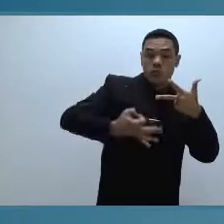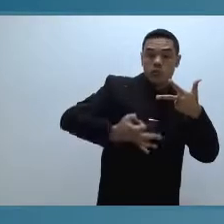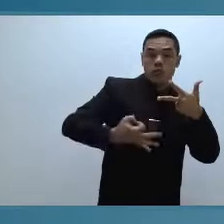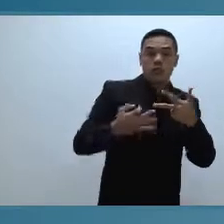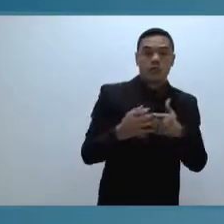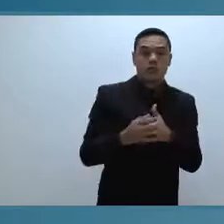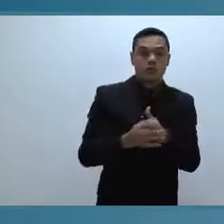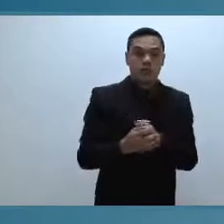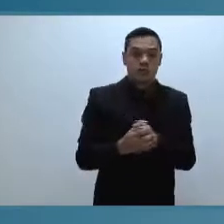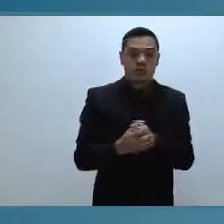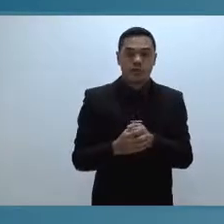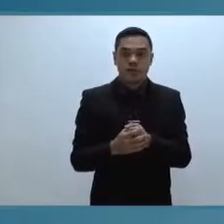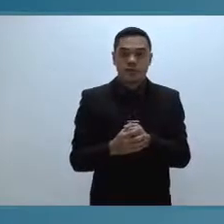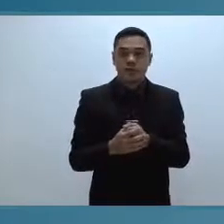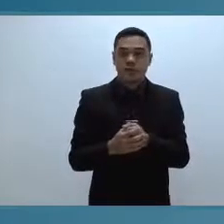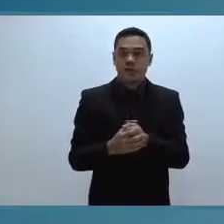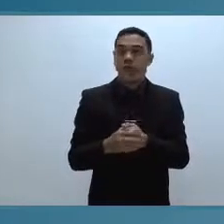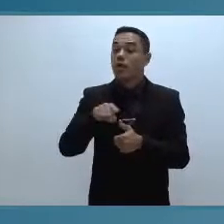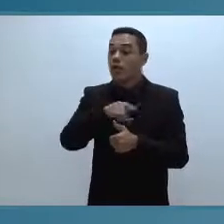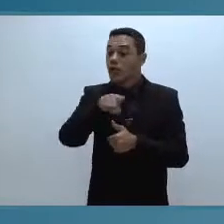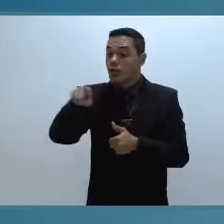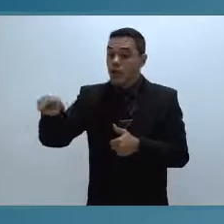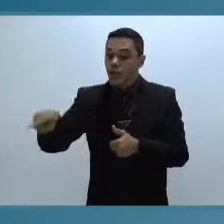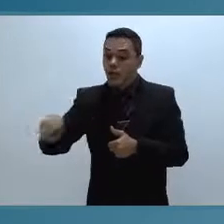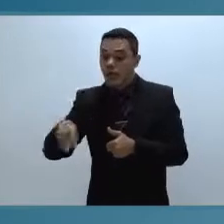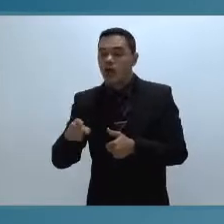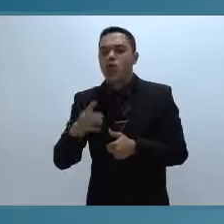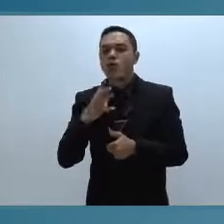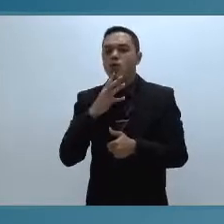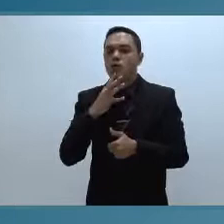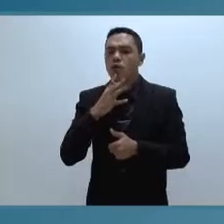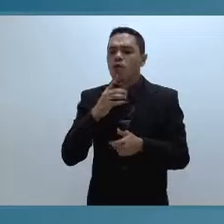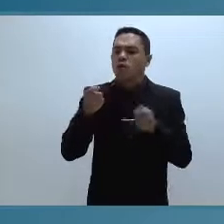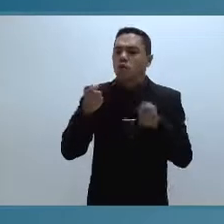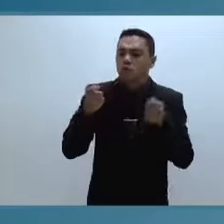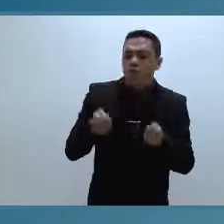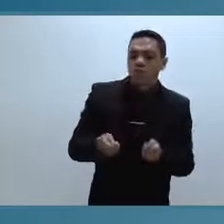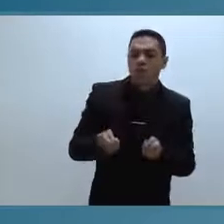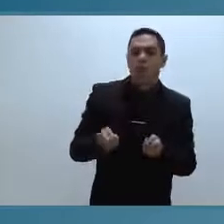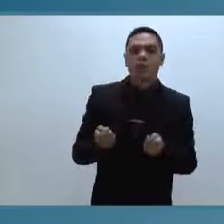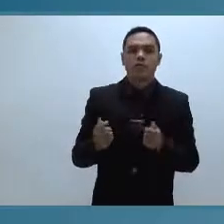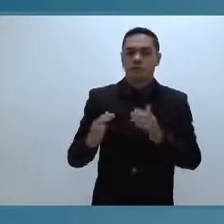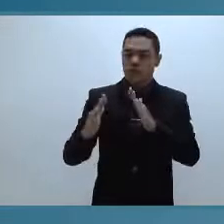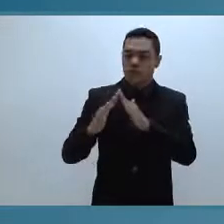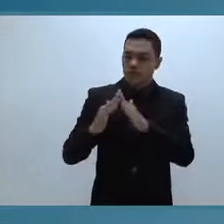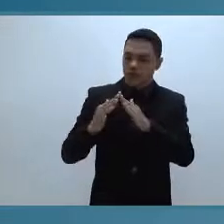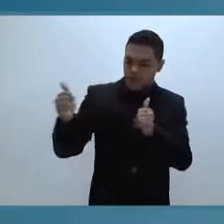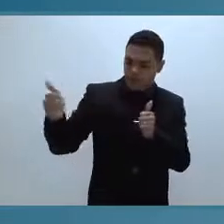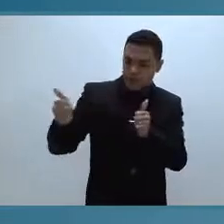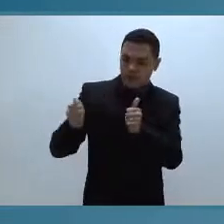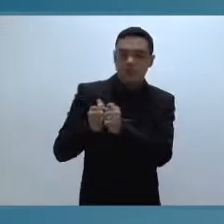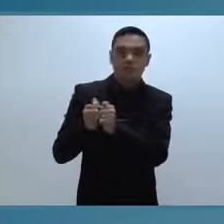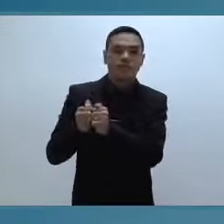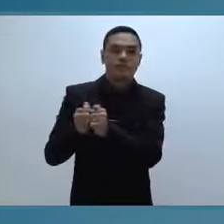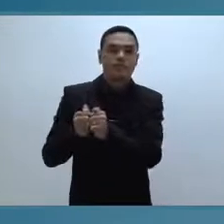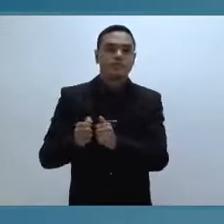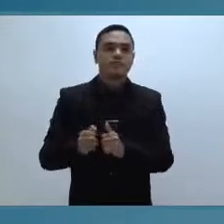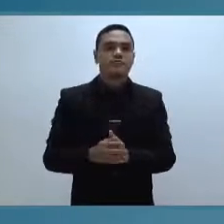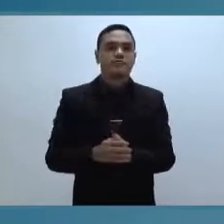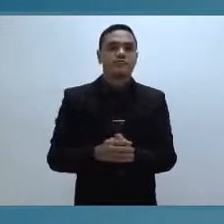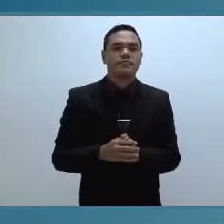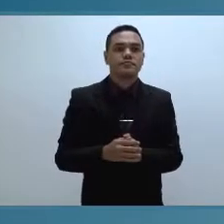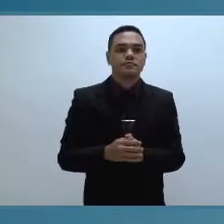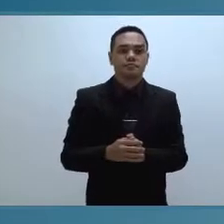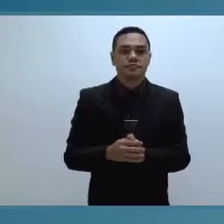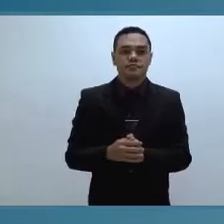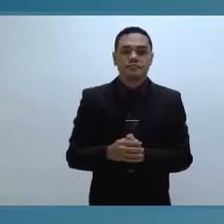sente-se mais seguro ao ter conhecimento de que o juiz titular reside em sua comarca. Há a presunção de que o magistrado